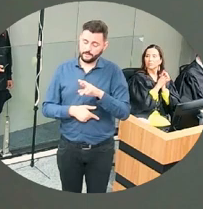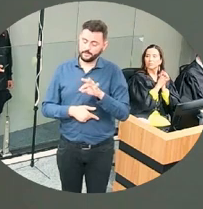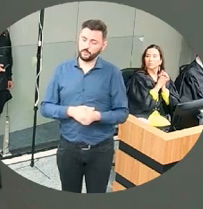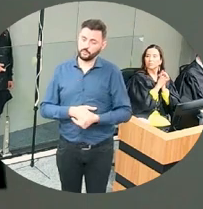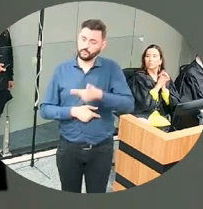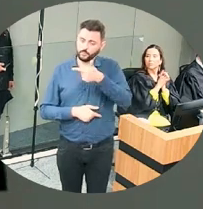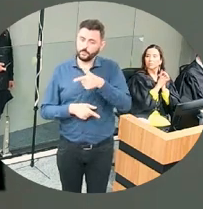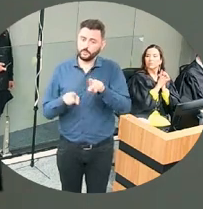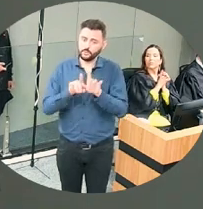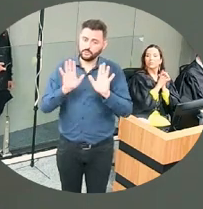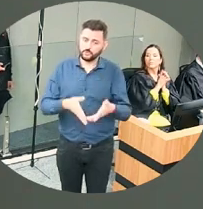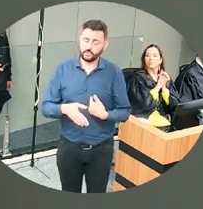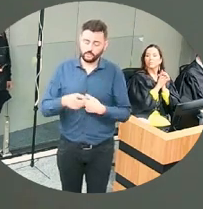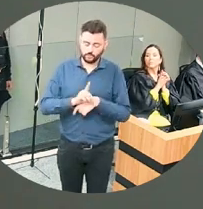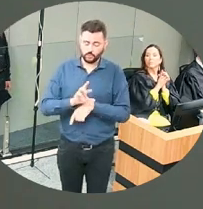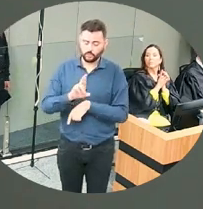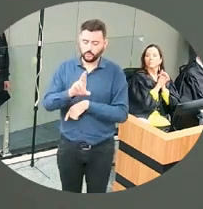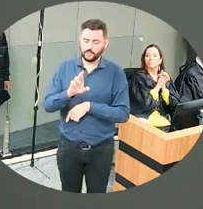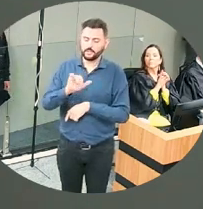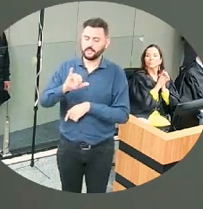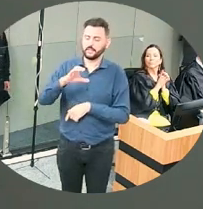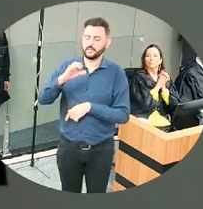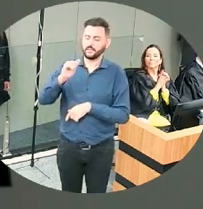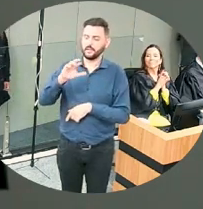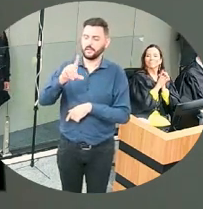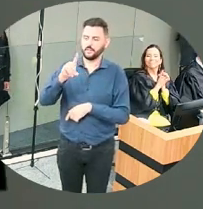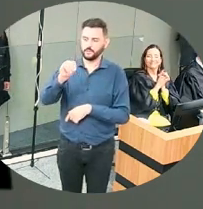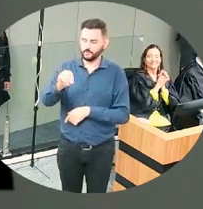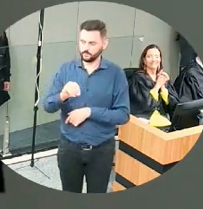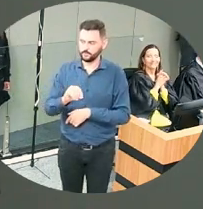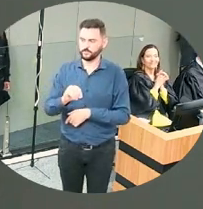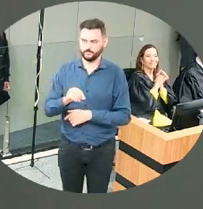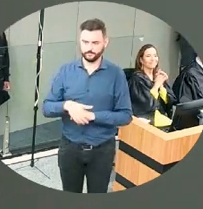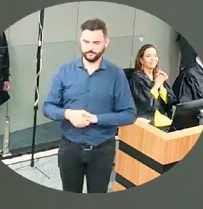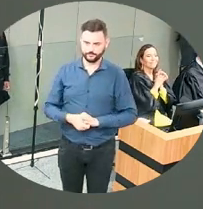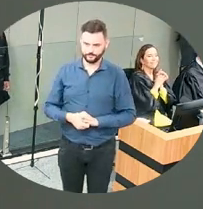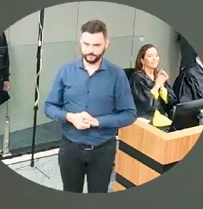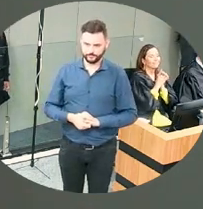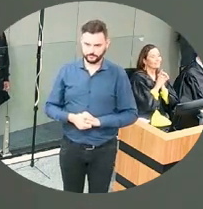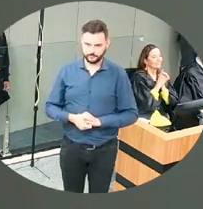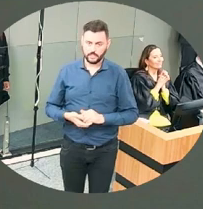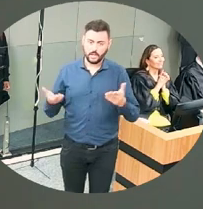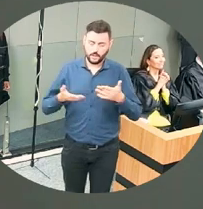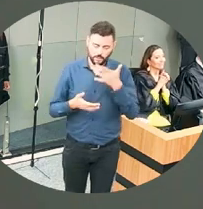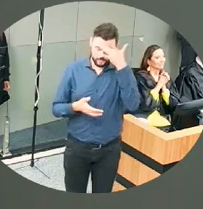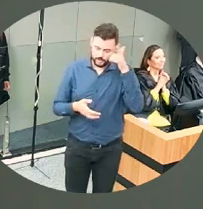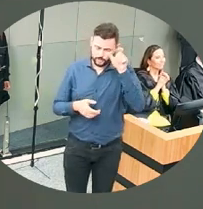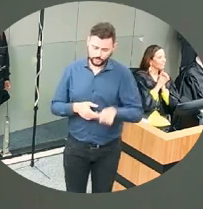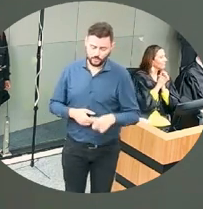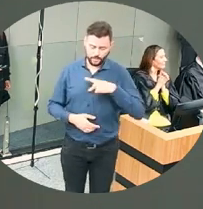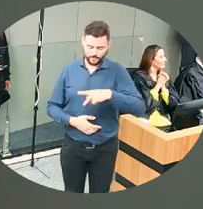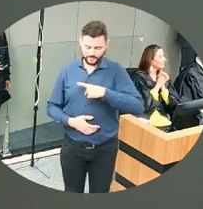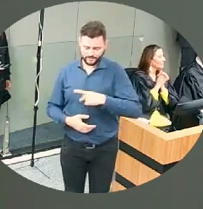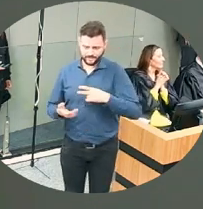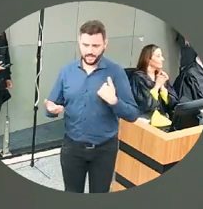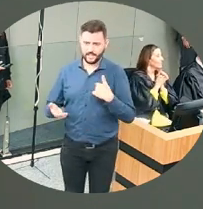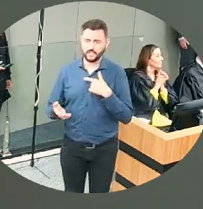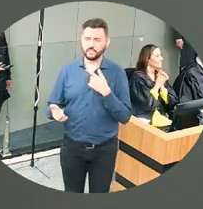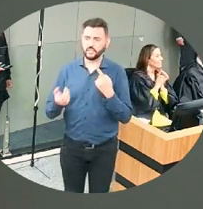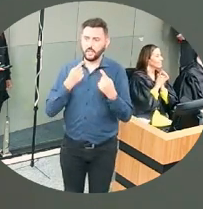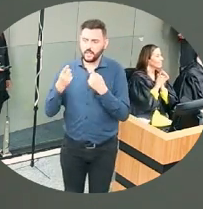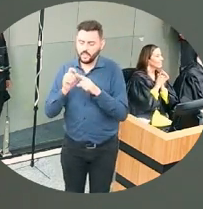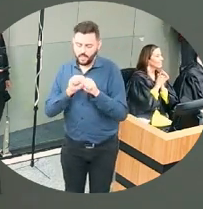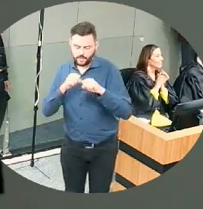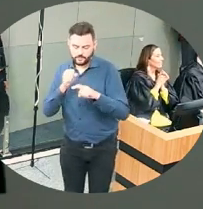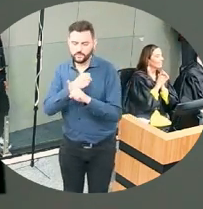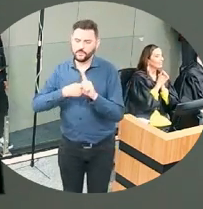12ª região Dr Ricardo Correa Júnior senhora presidente do conselho deliberativo da